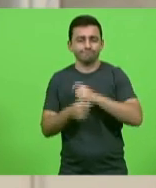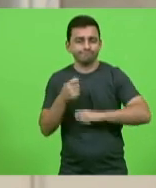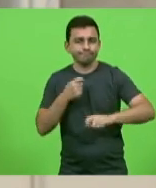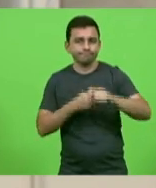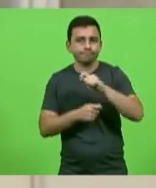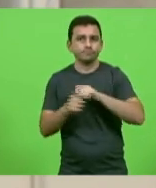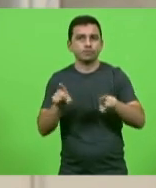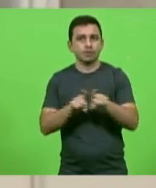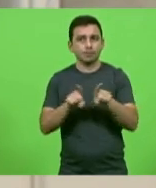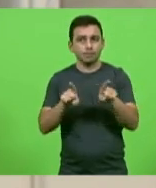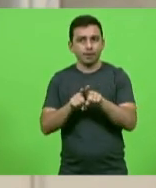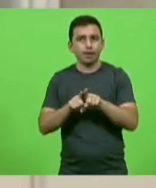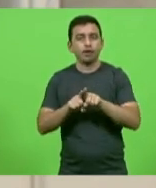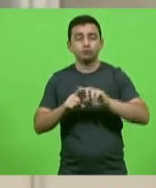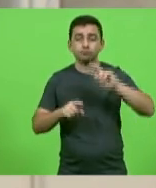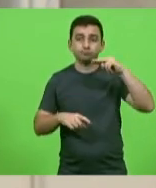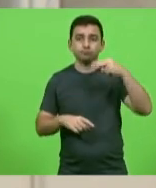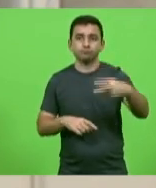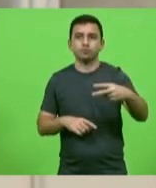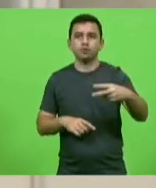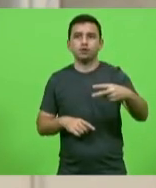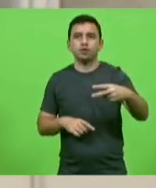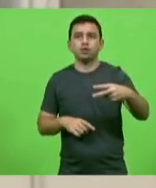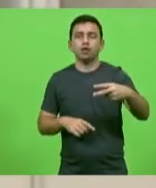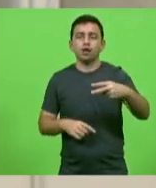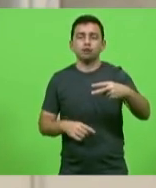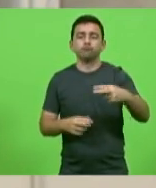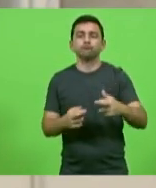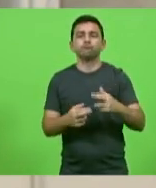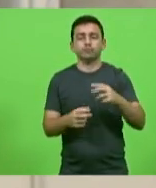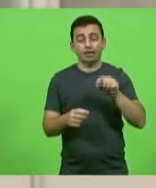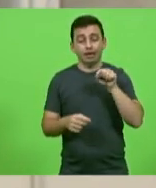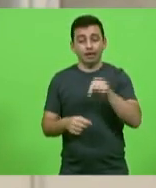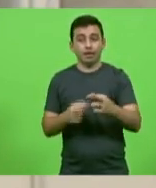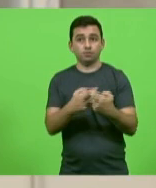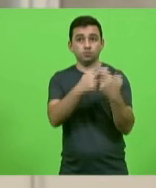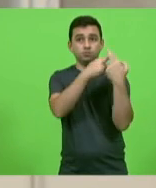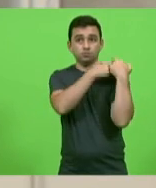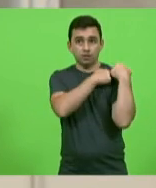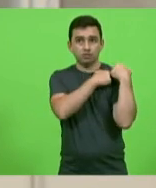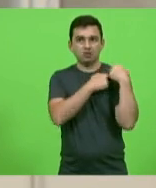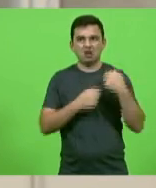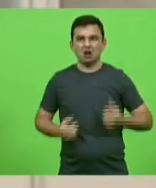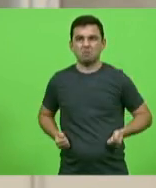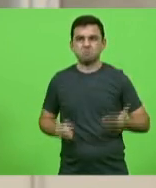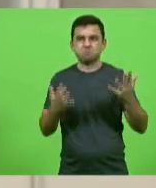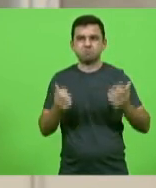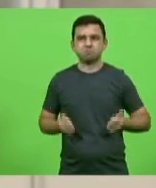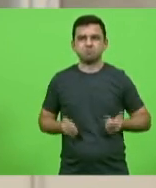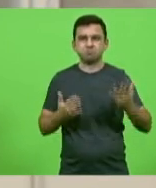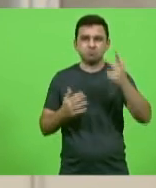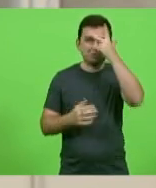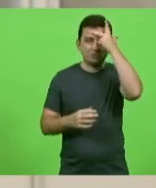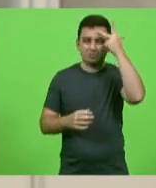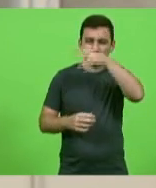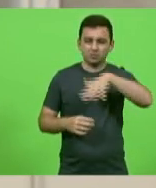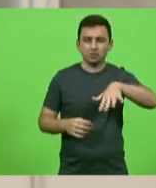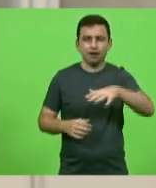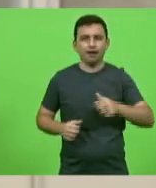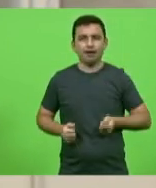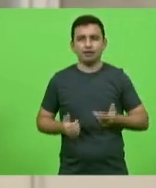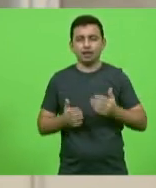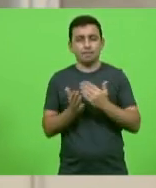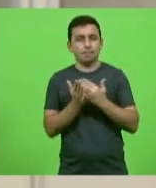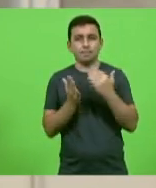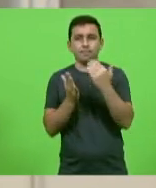e por via de consequência responsabilizar aqueles que exorbitam atribuição de